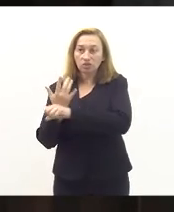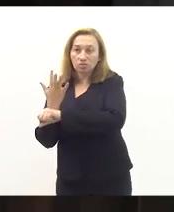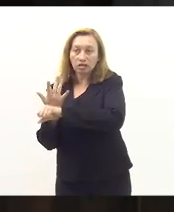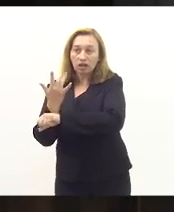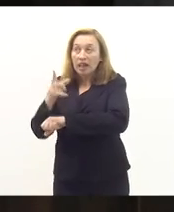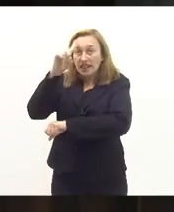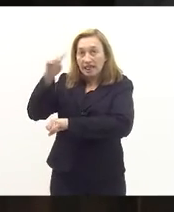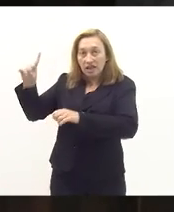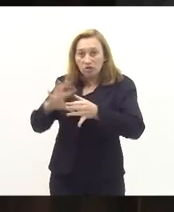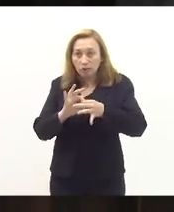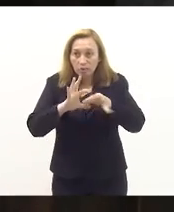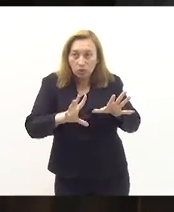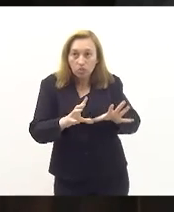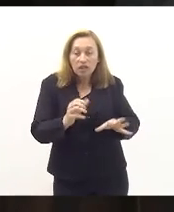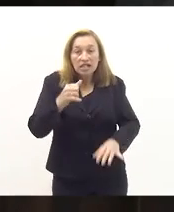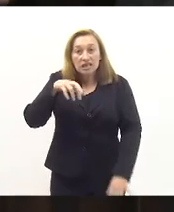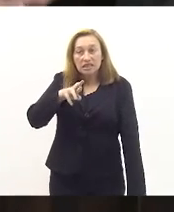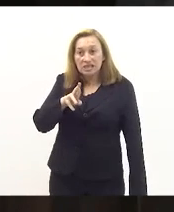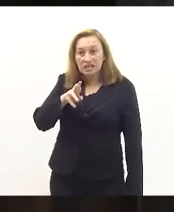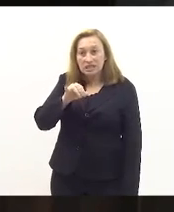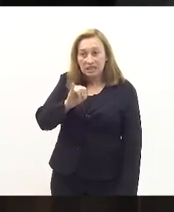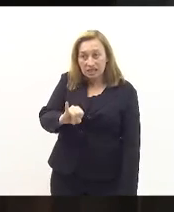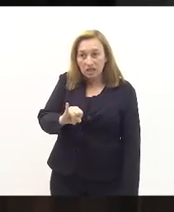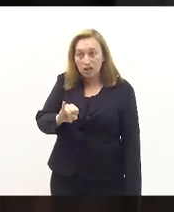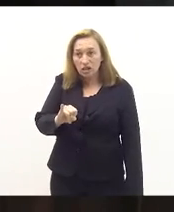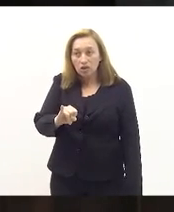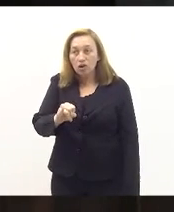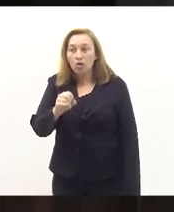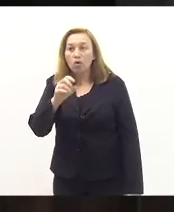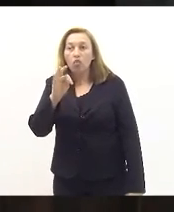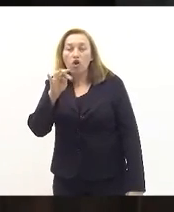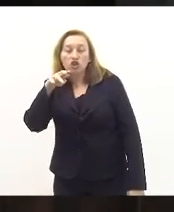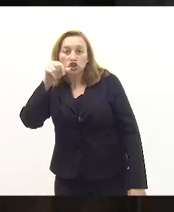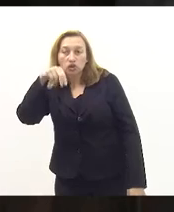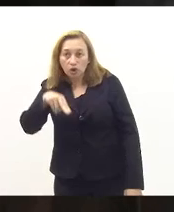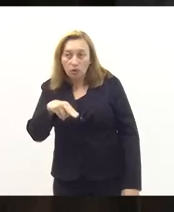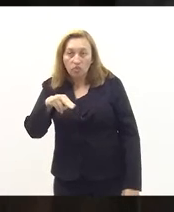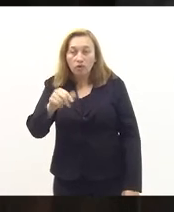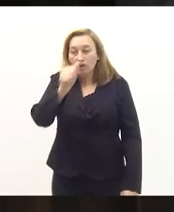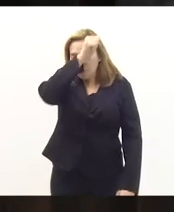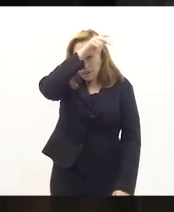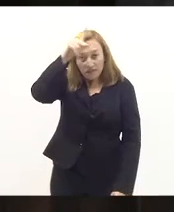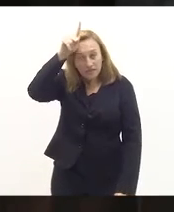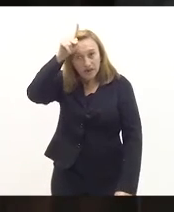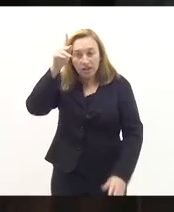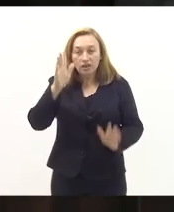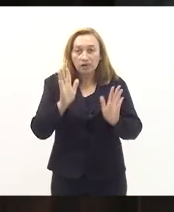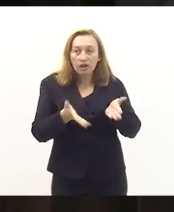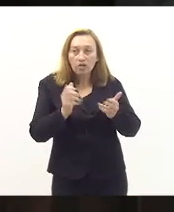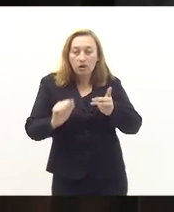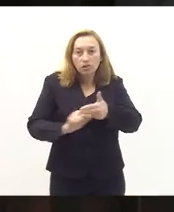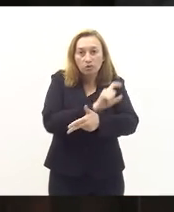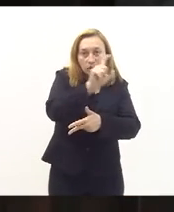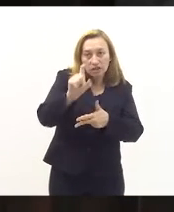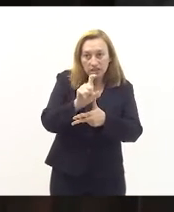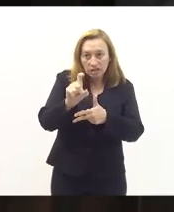que te permitiu se o Washington foi prefeito na legislatura atual na executivo